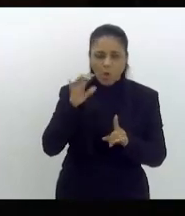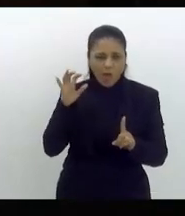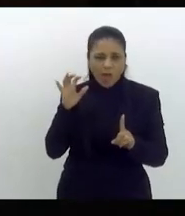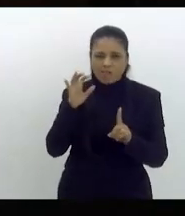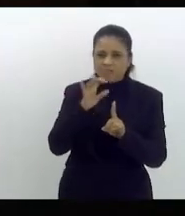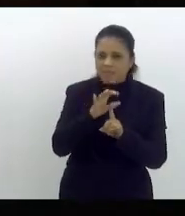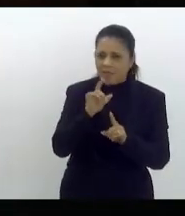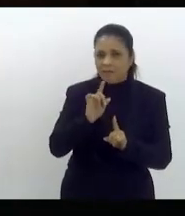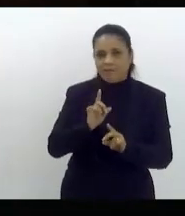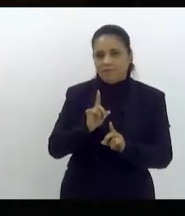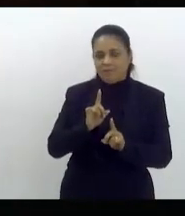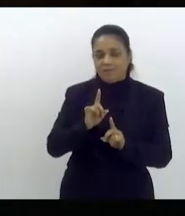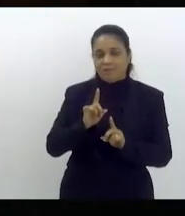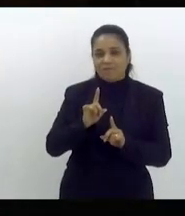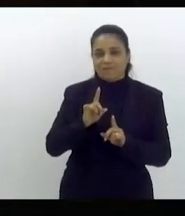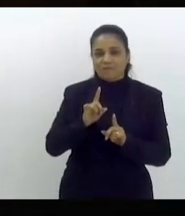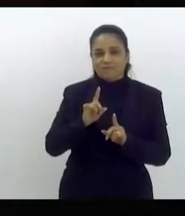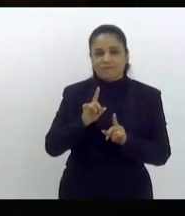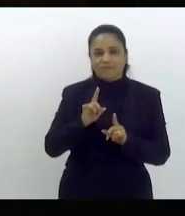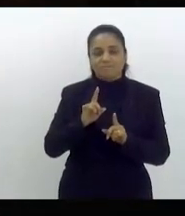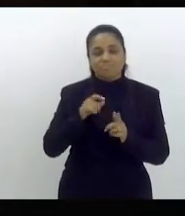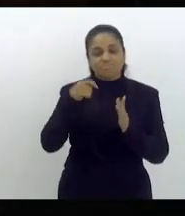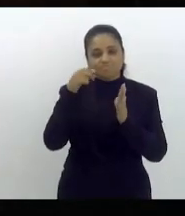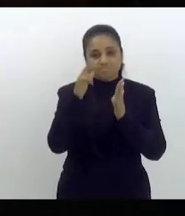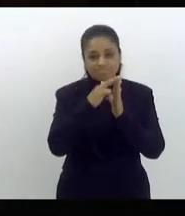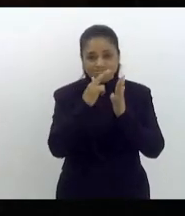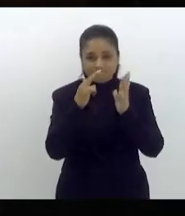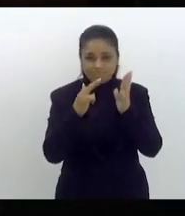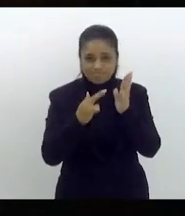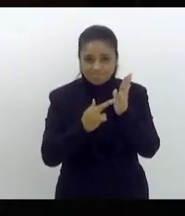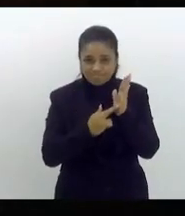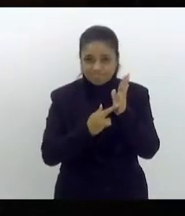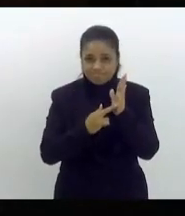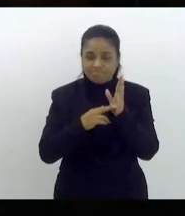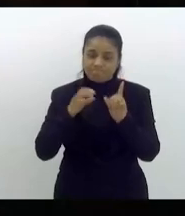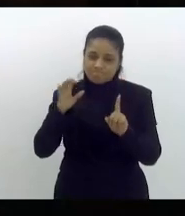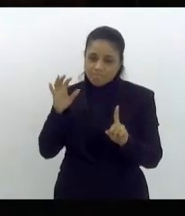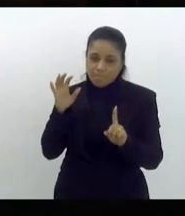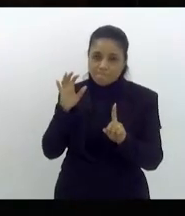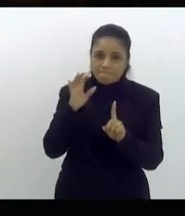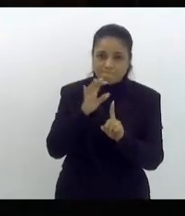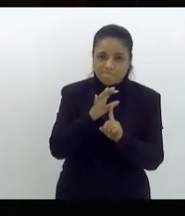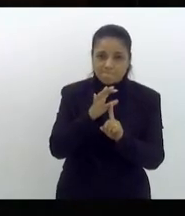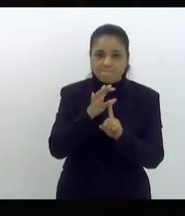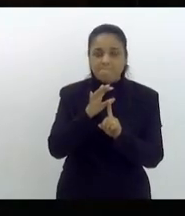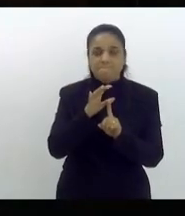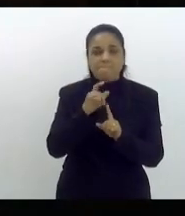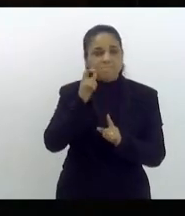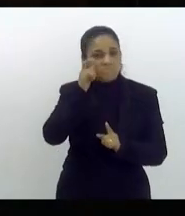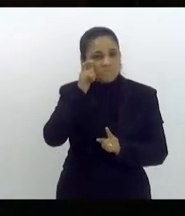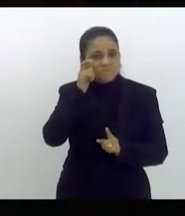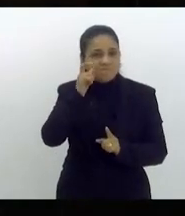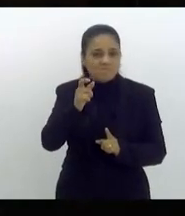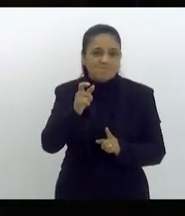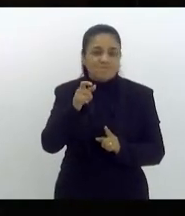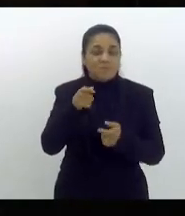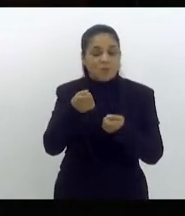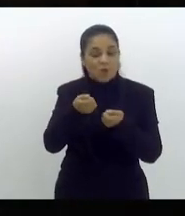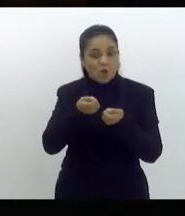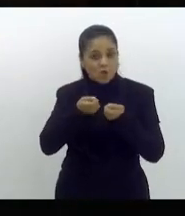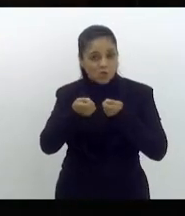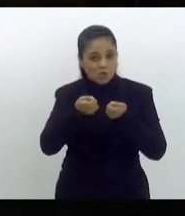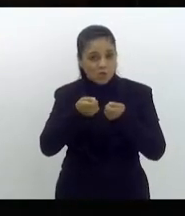atacam não os padrões estabelecidos para ranquear e valorar as pessoas de acordo com os interesses de quem controla